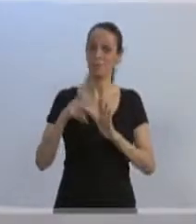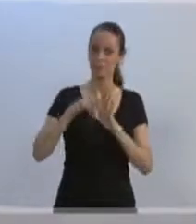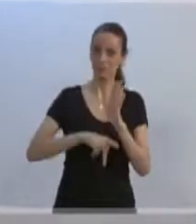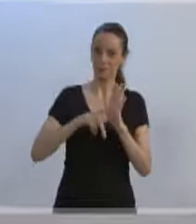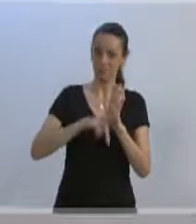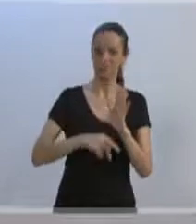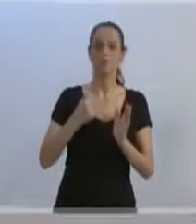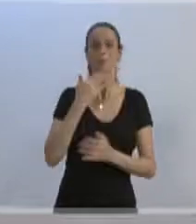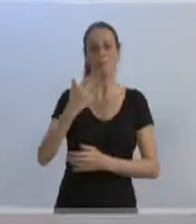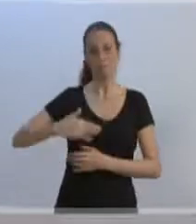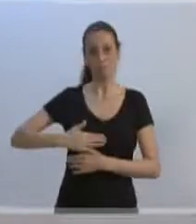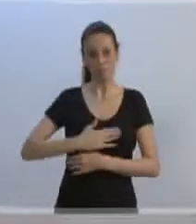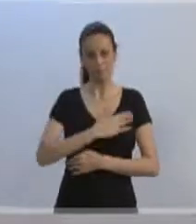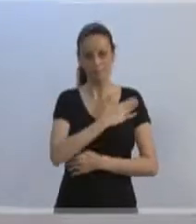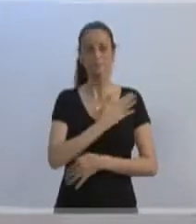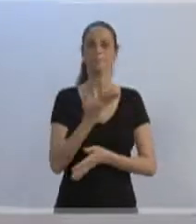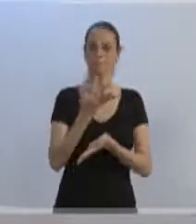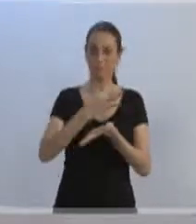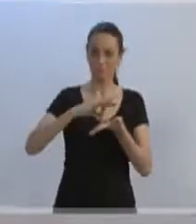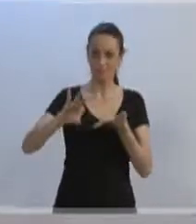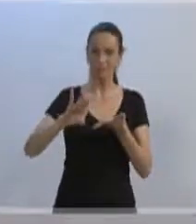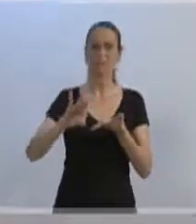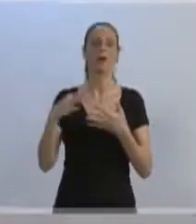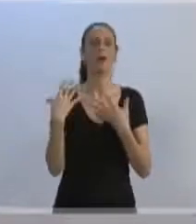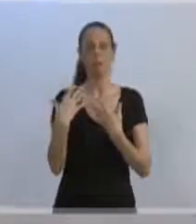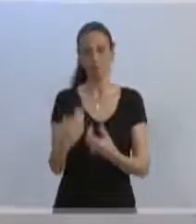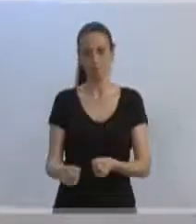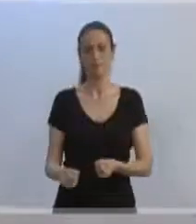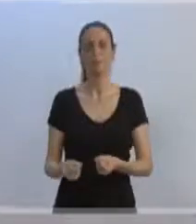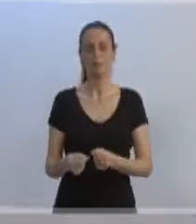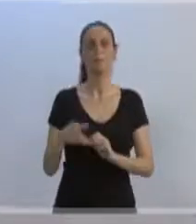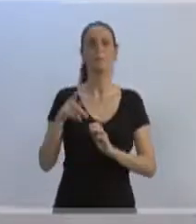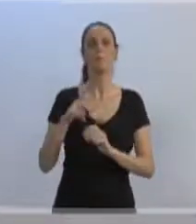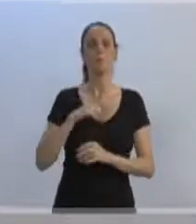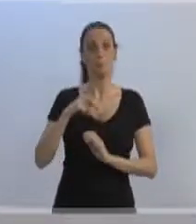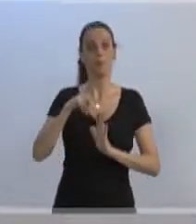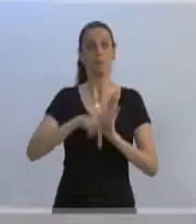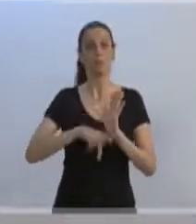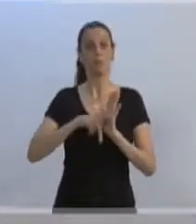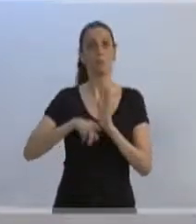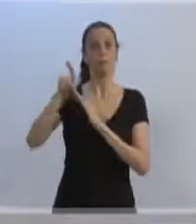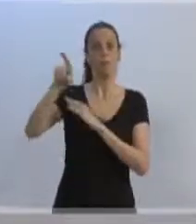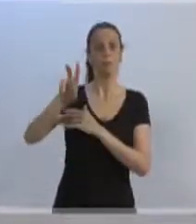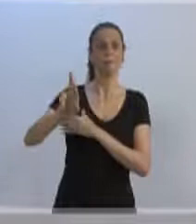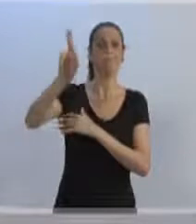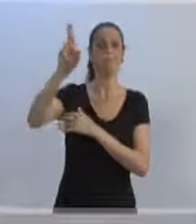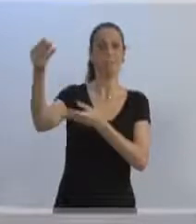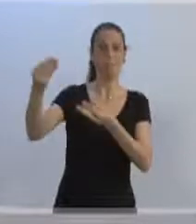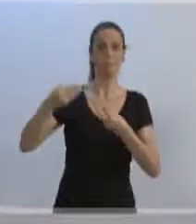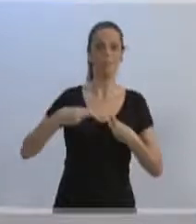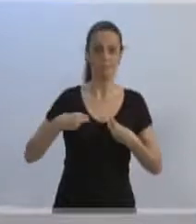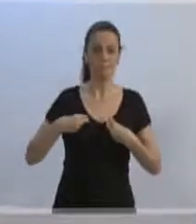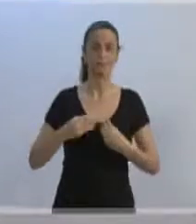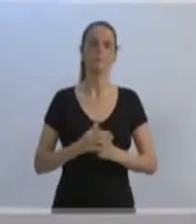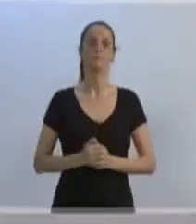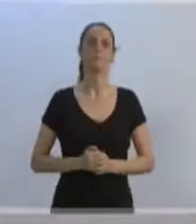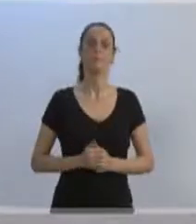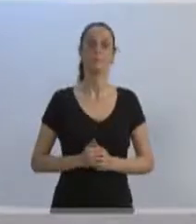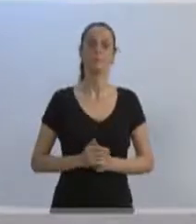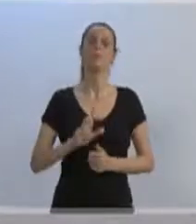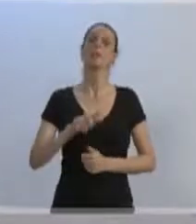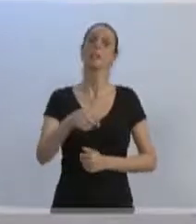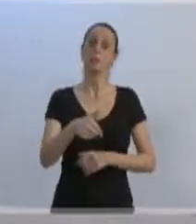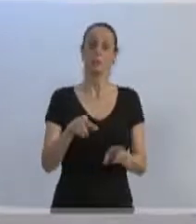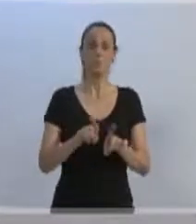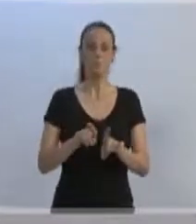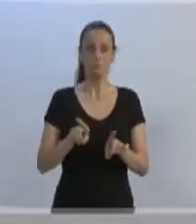prefeito é municipal para que seja feito um processo que vem um projeto do executivo para essa casa e depois gostaria